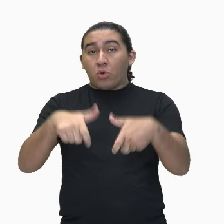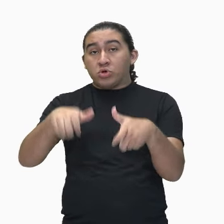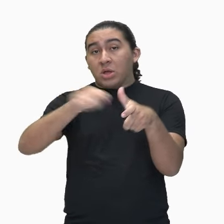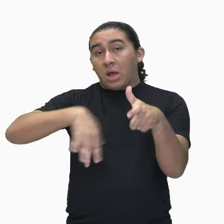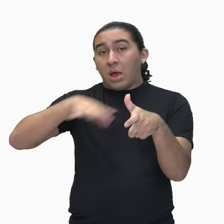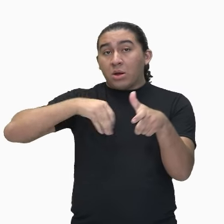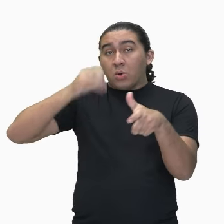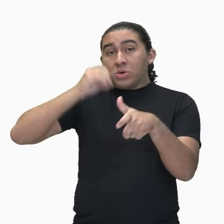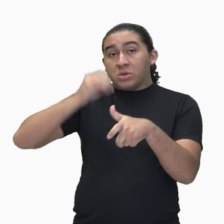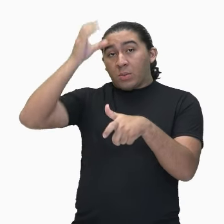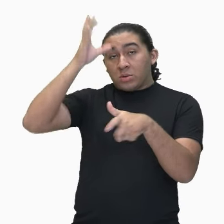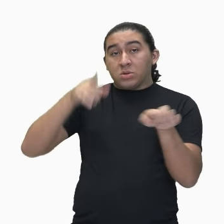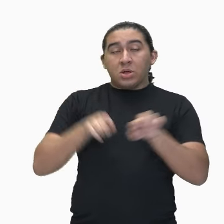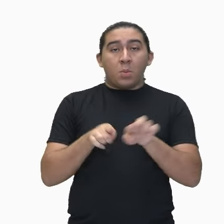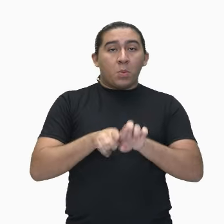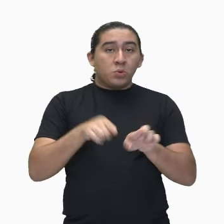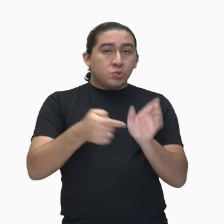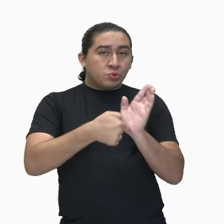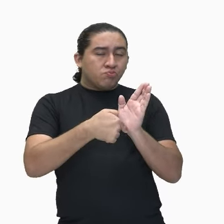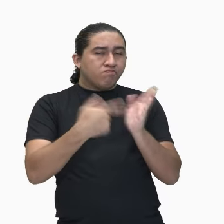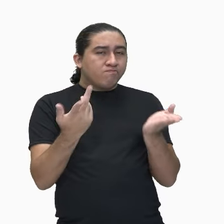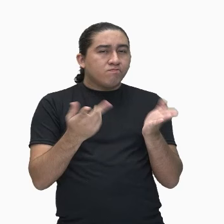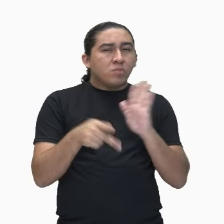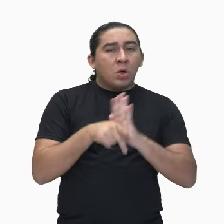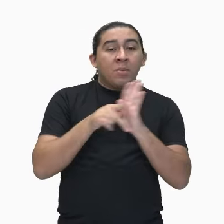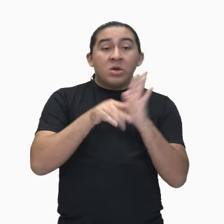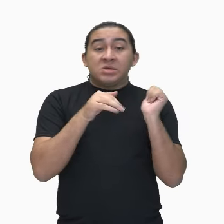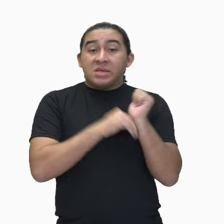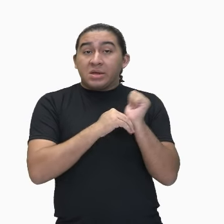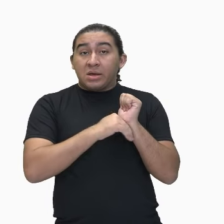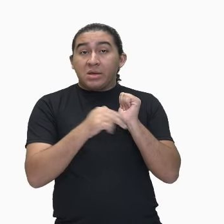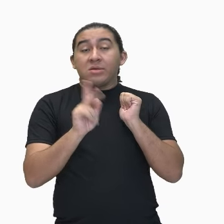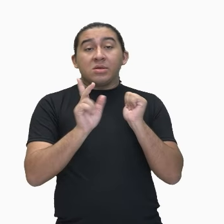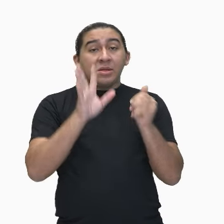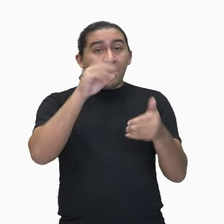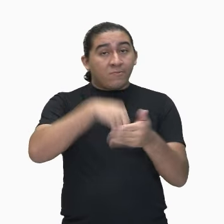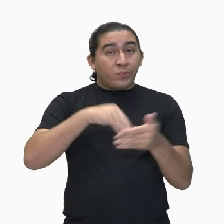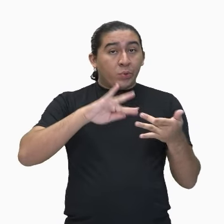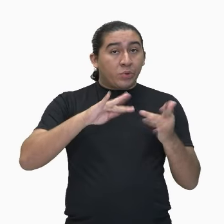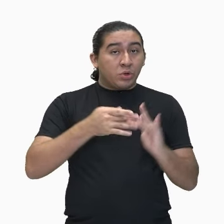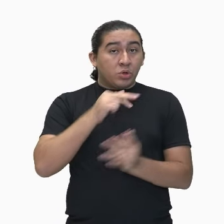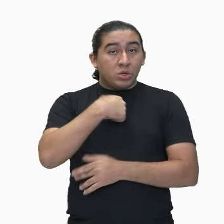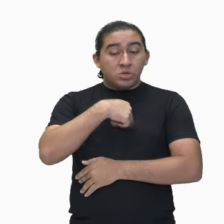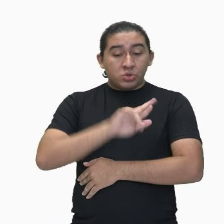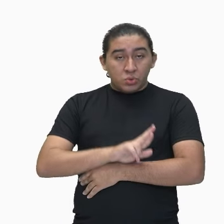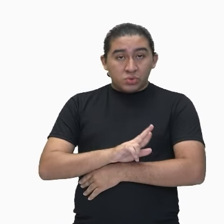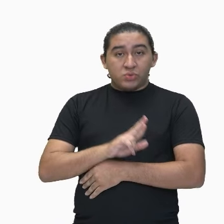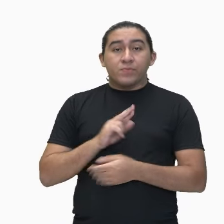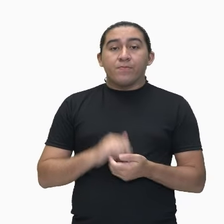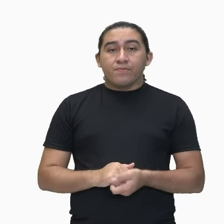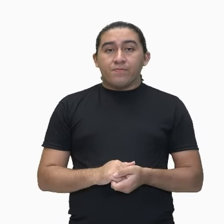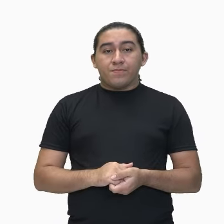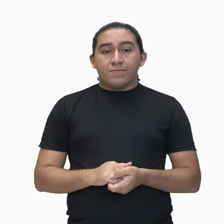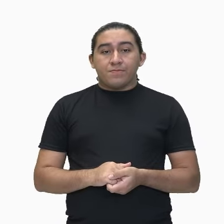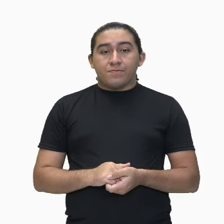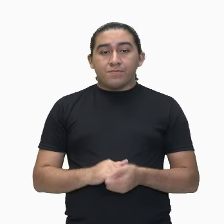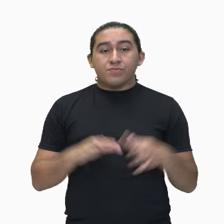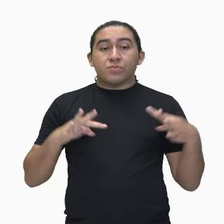Além dos mistérios, né, religiosos orientais. Então, tudo isso aí